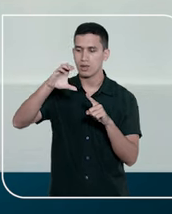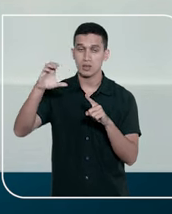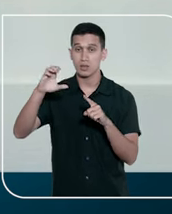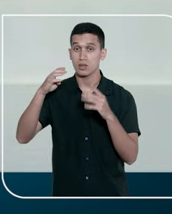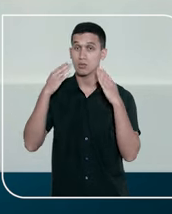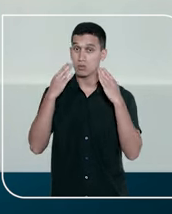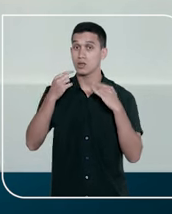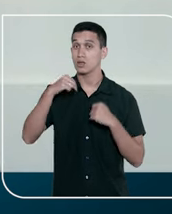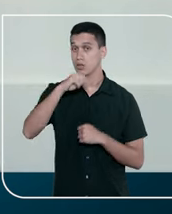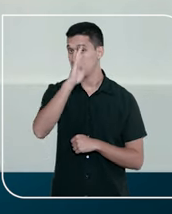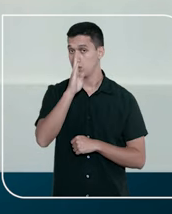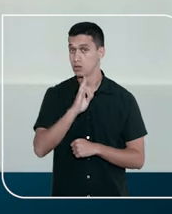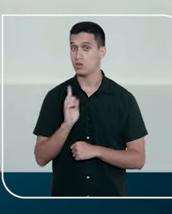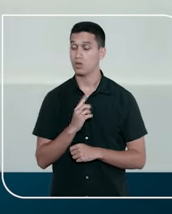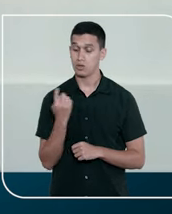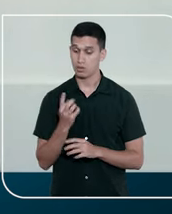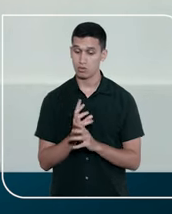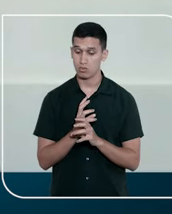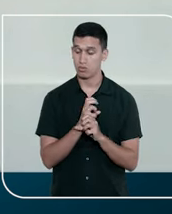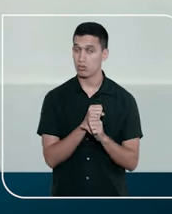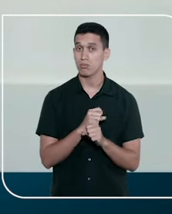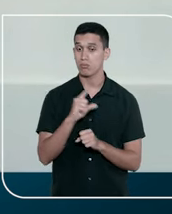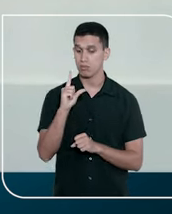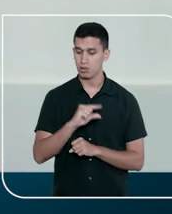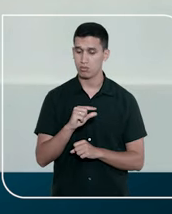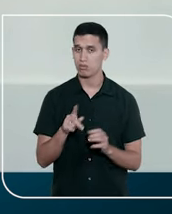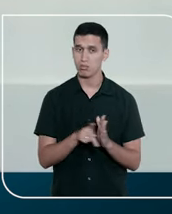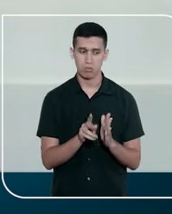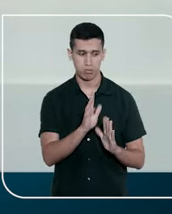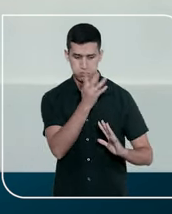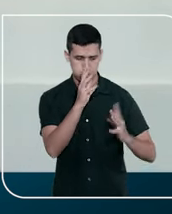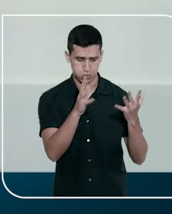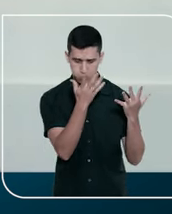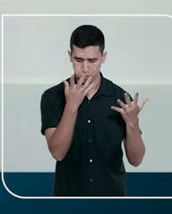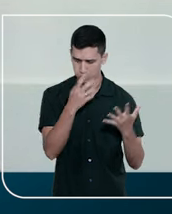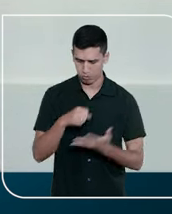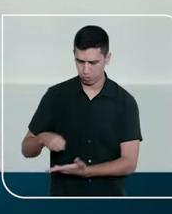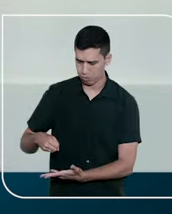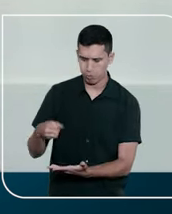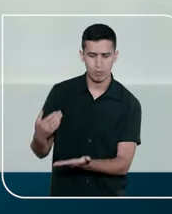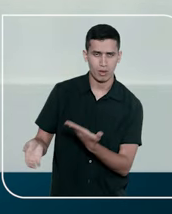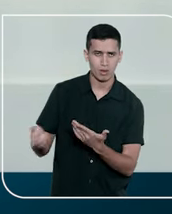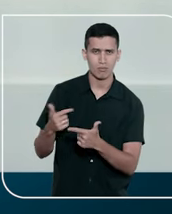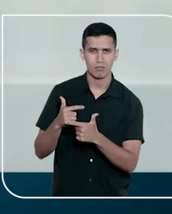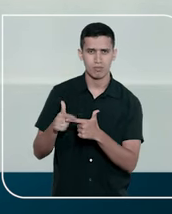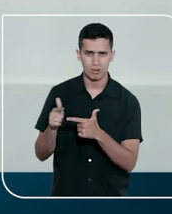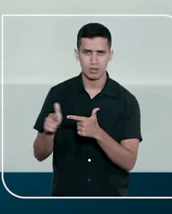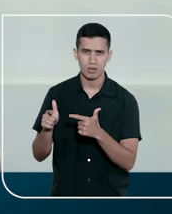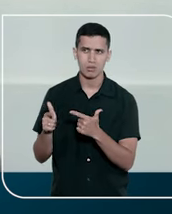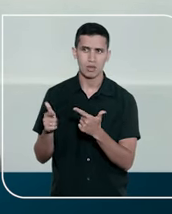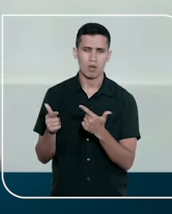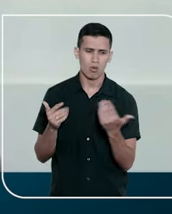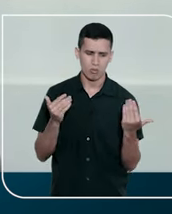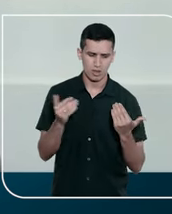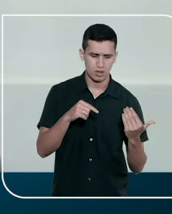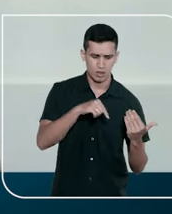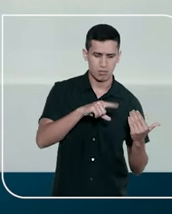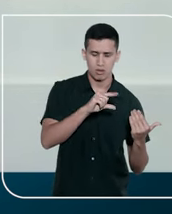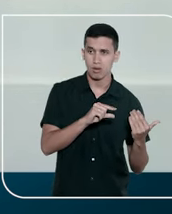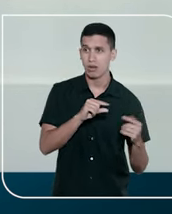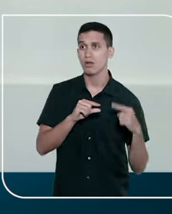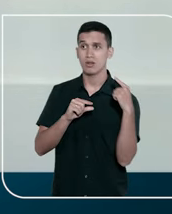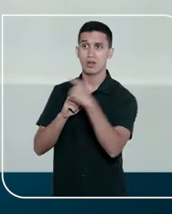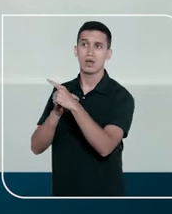que demonstra que no Brasil nós temos menos impactos de extravio de bagagem que em países como os Estados Unidos ou em toda a União